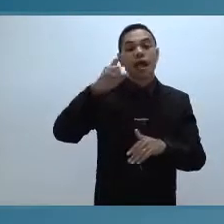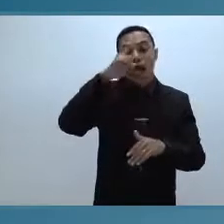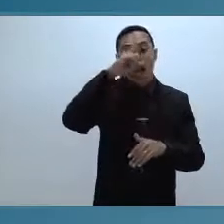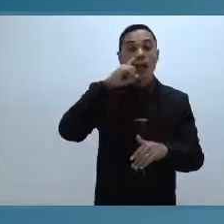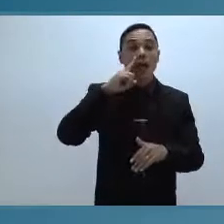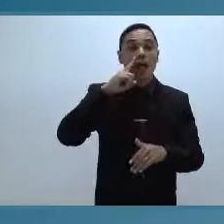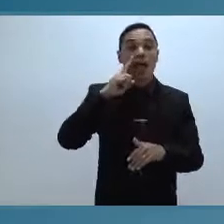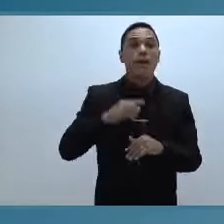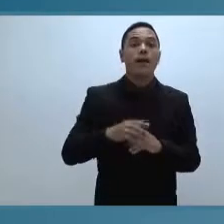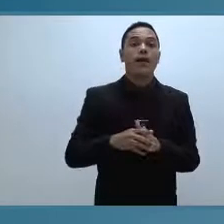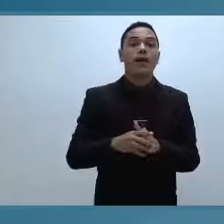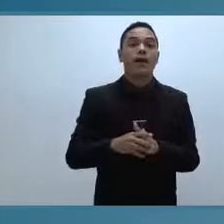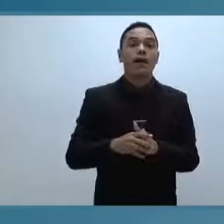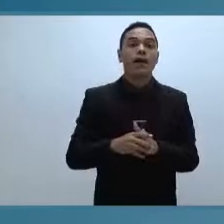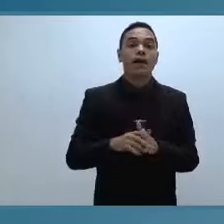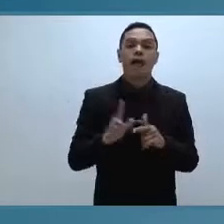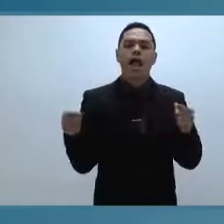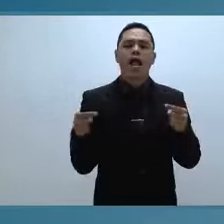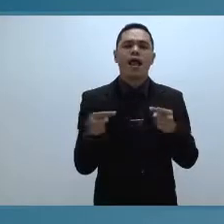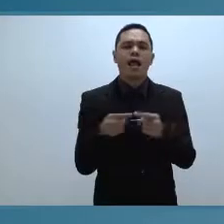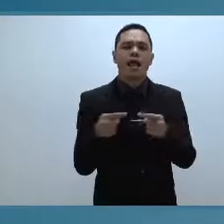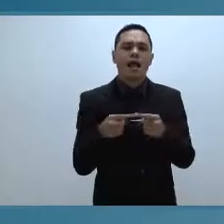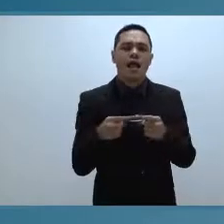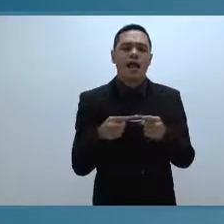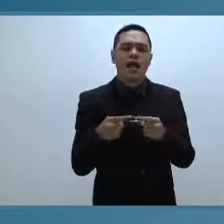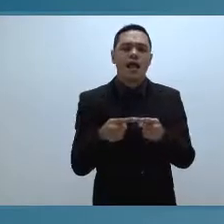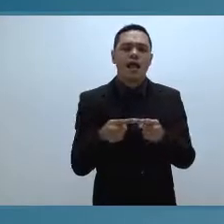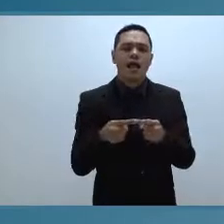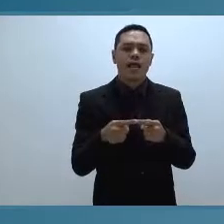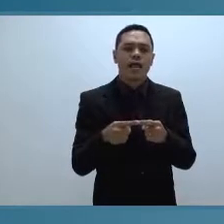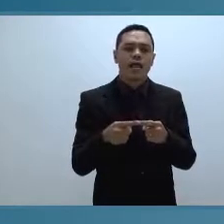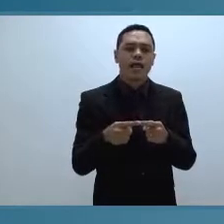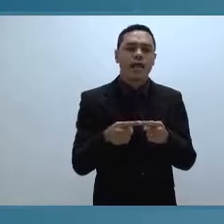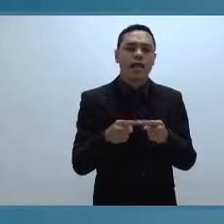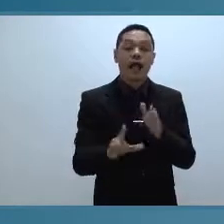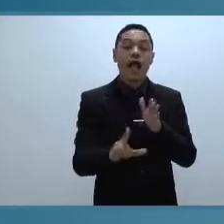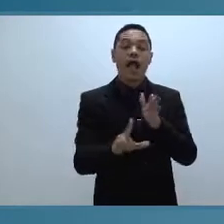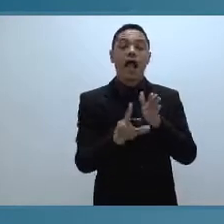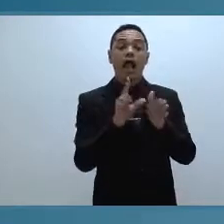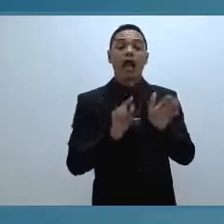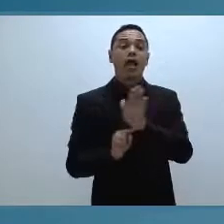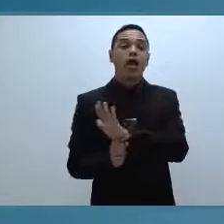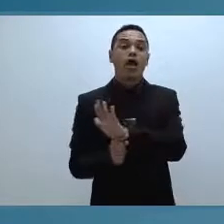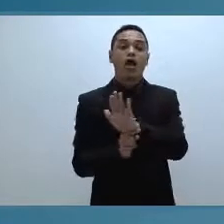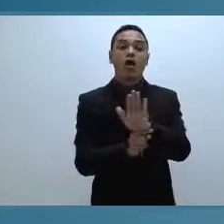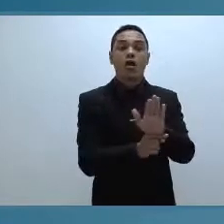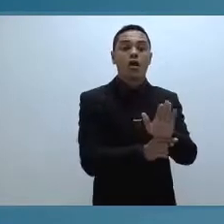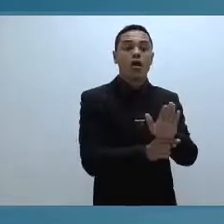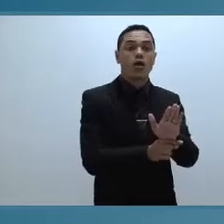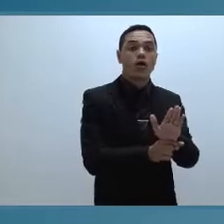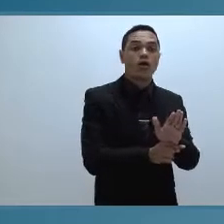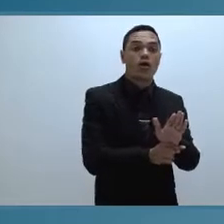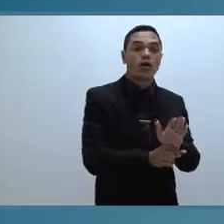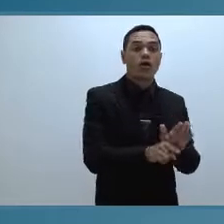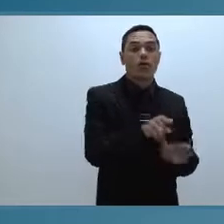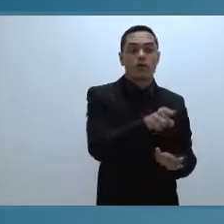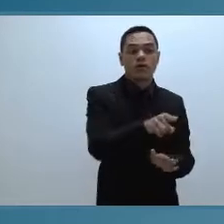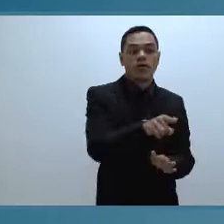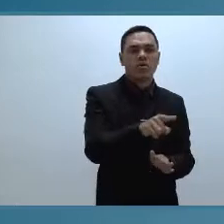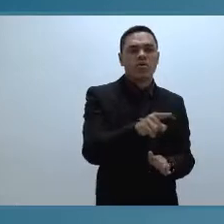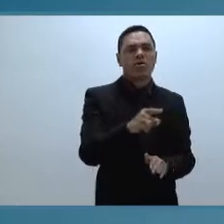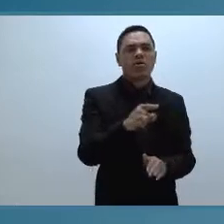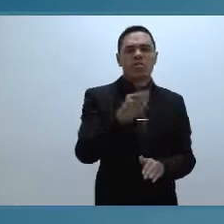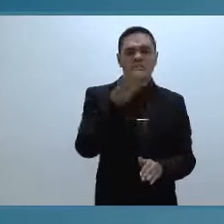No dia 22, a mulher de tanto às 9 às 10 horas, terá